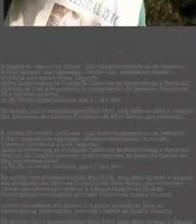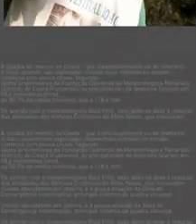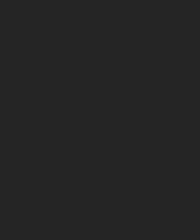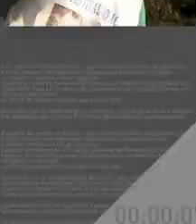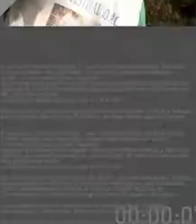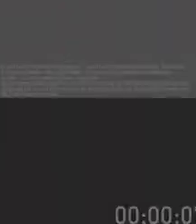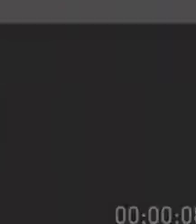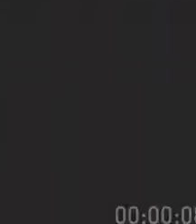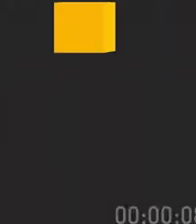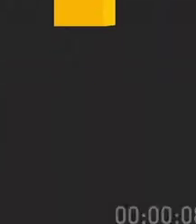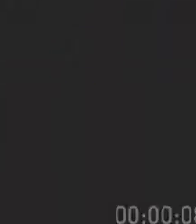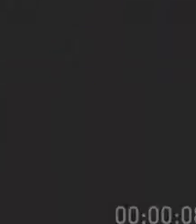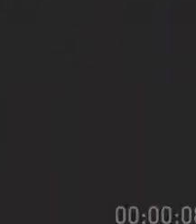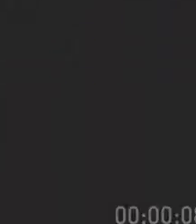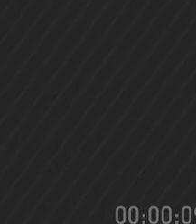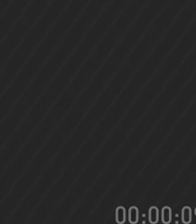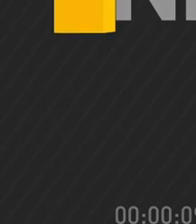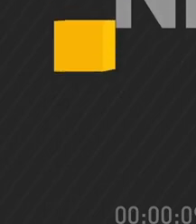ae